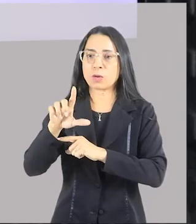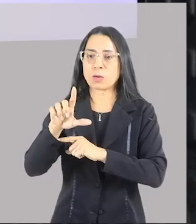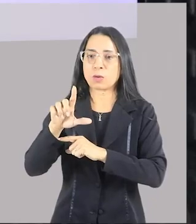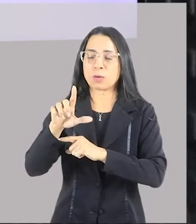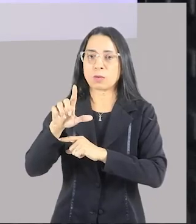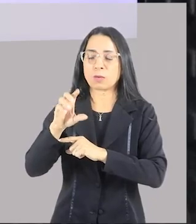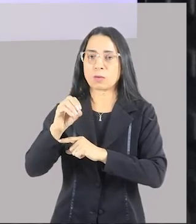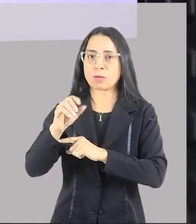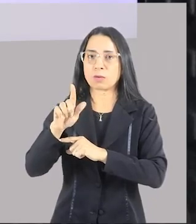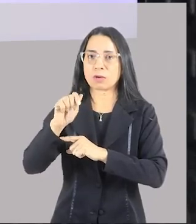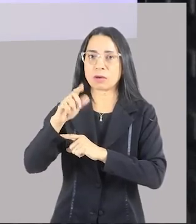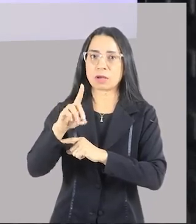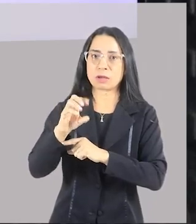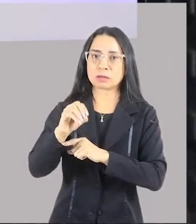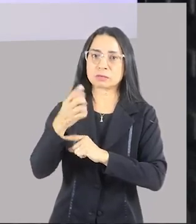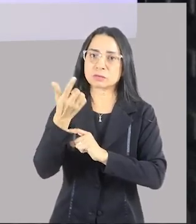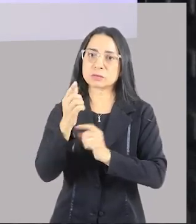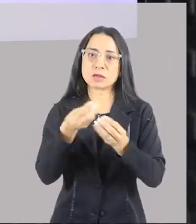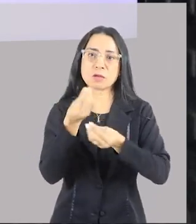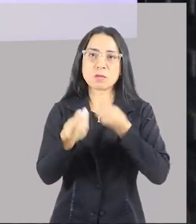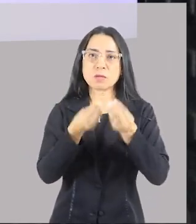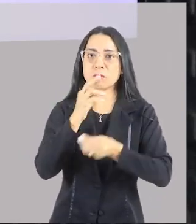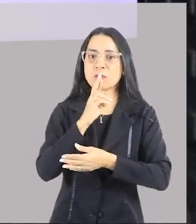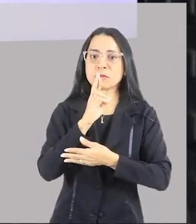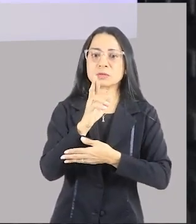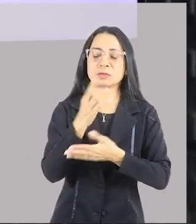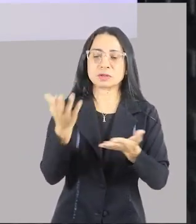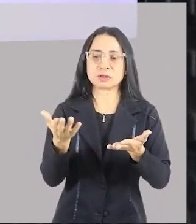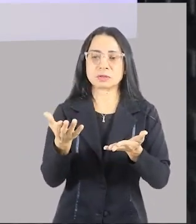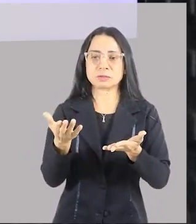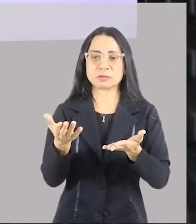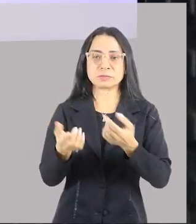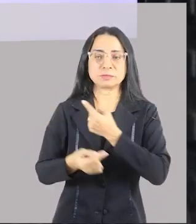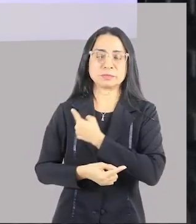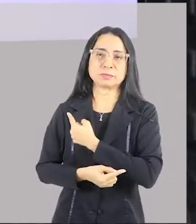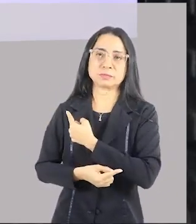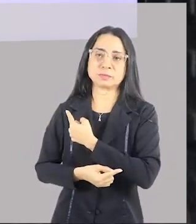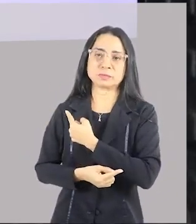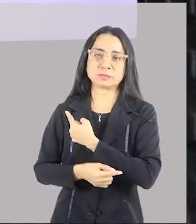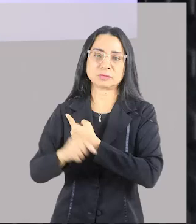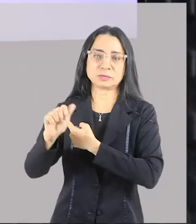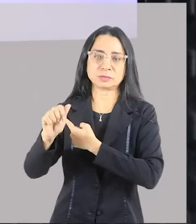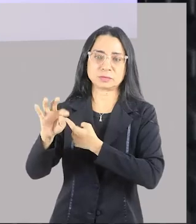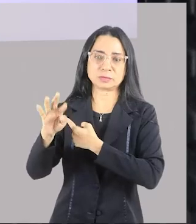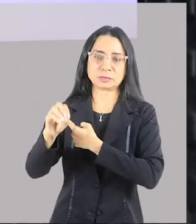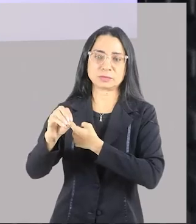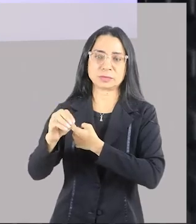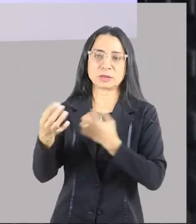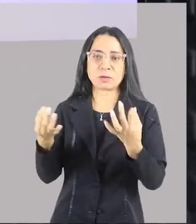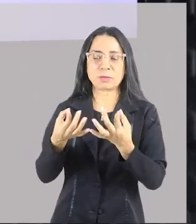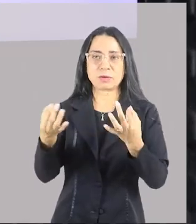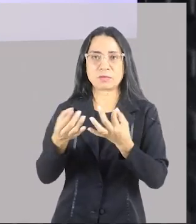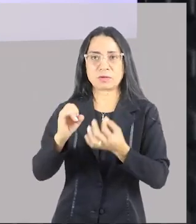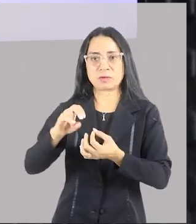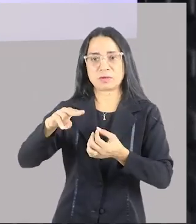pode produzir efeitos. Portanto, é um ato perfeito, inválido